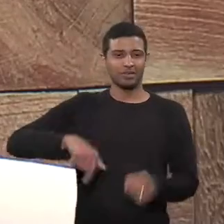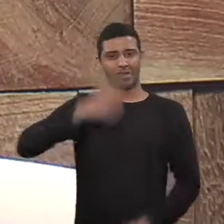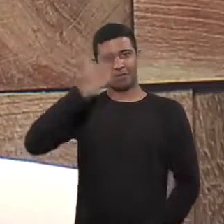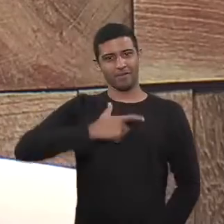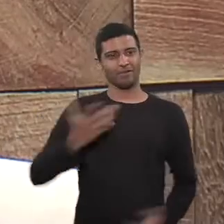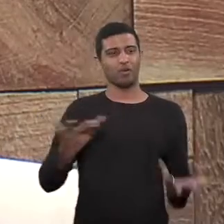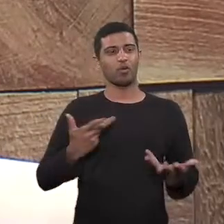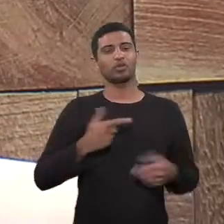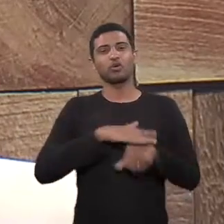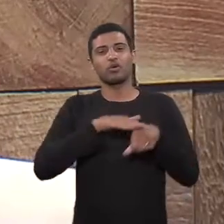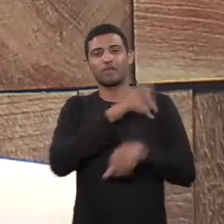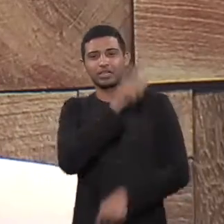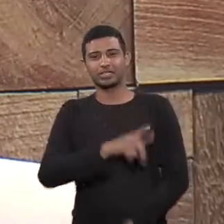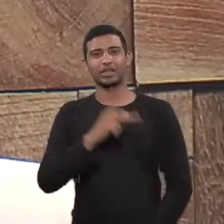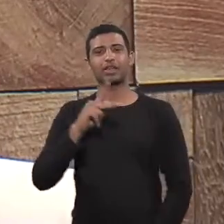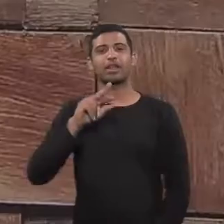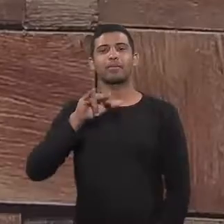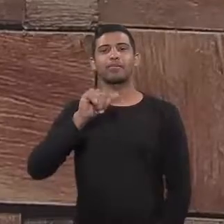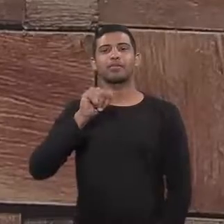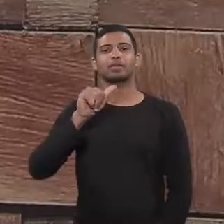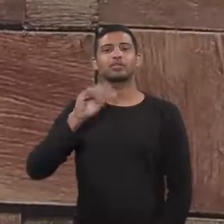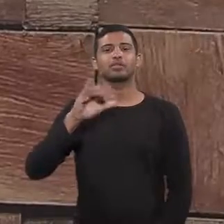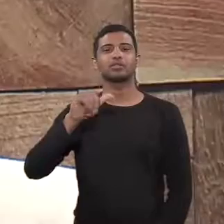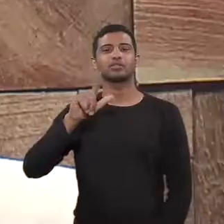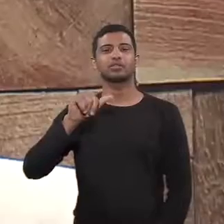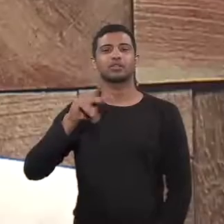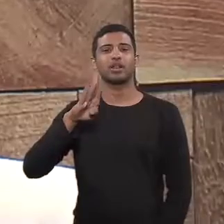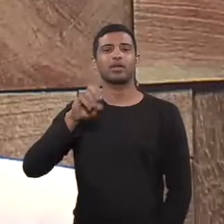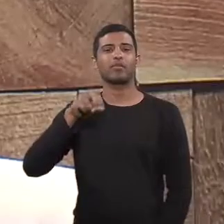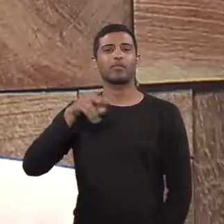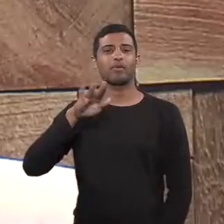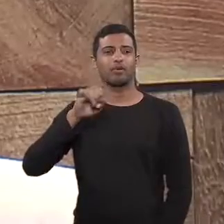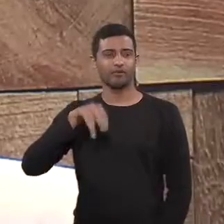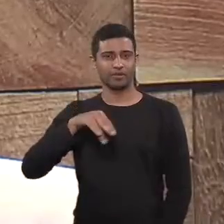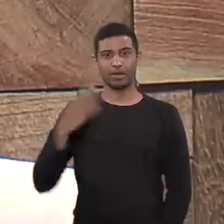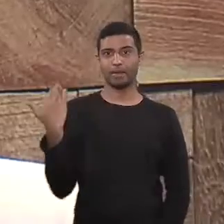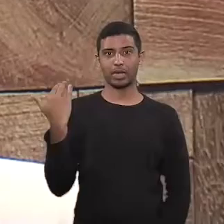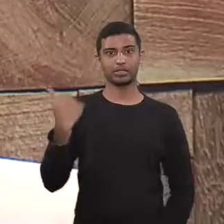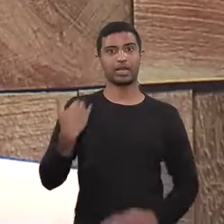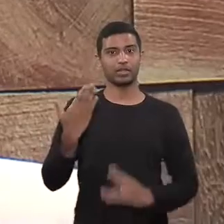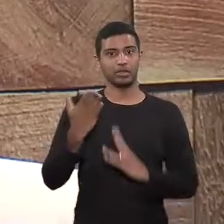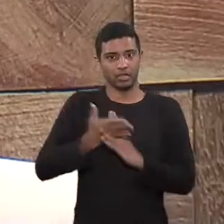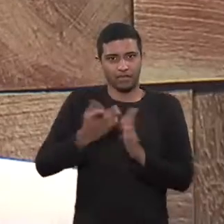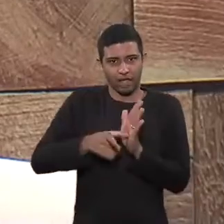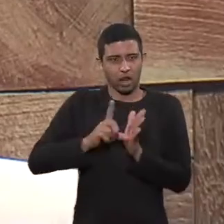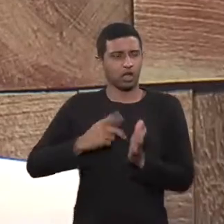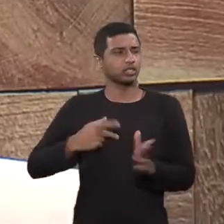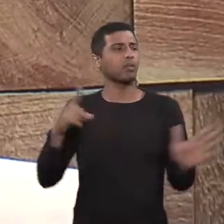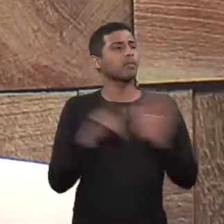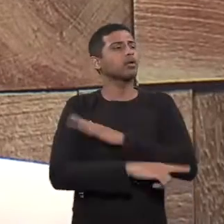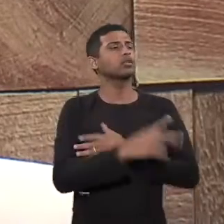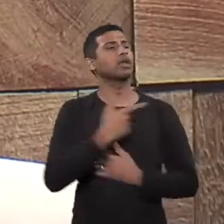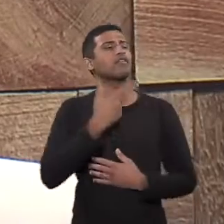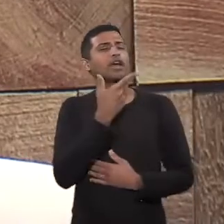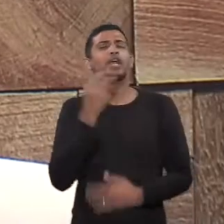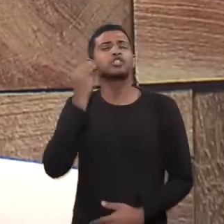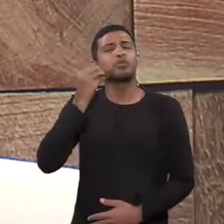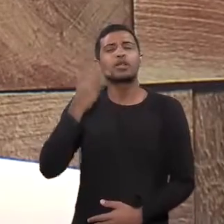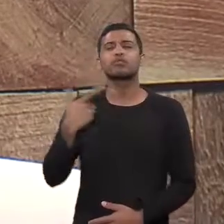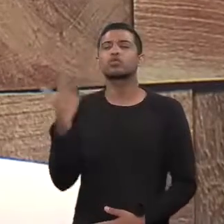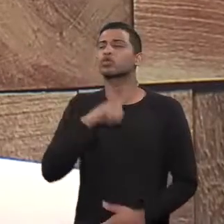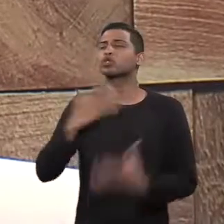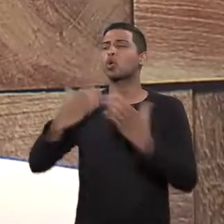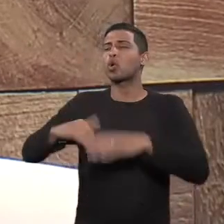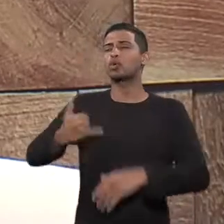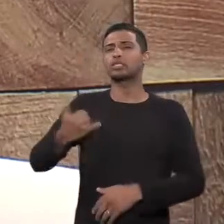De volta no perfil de hoje, eu estou conversando com Priscila Bonfim. Priscila, eu deixei uma pergunta para você, como foi aquela